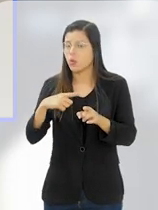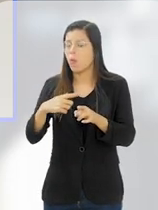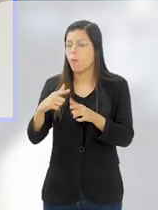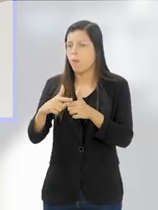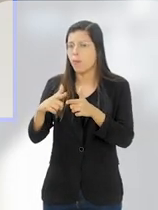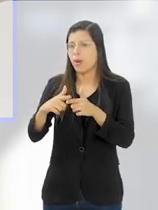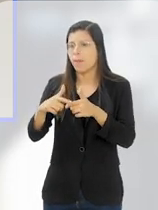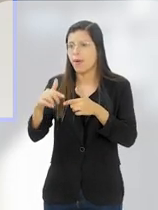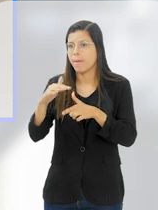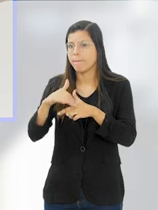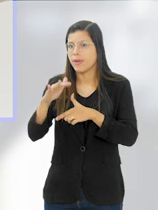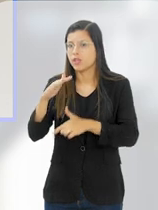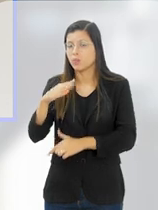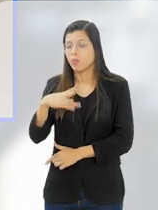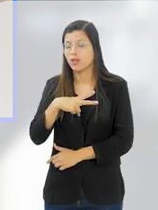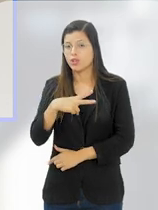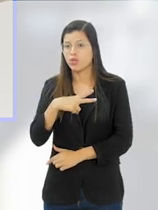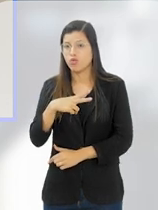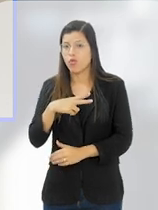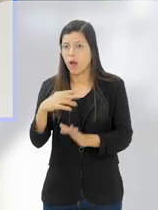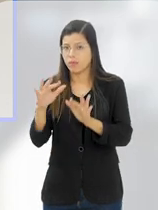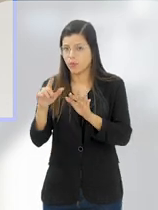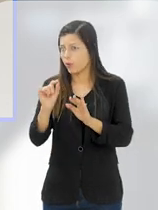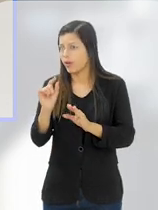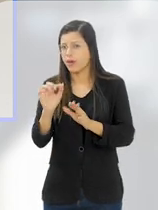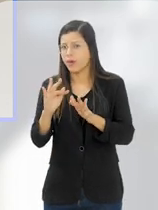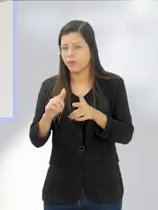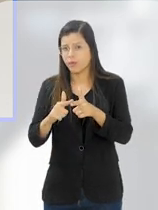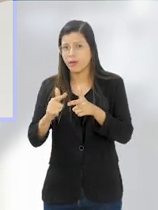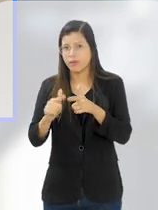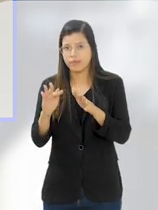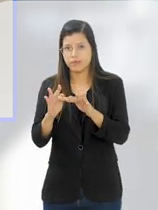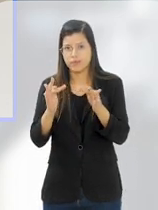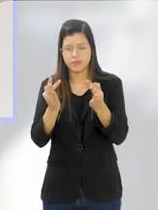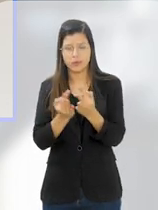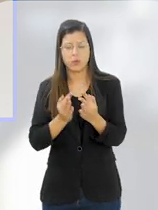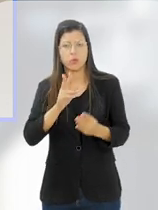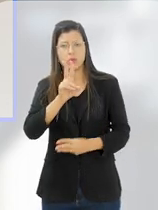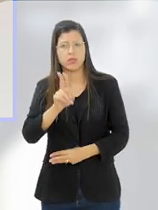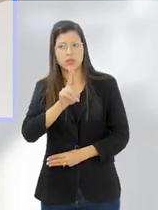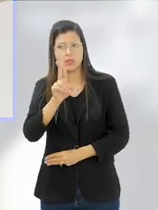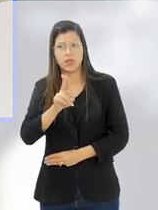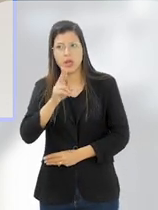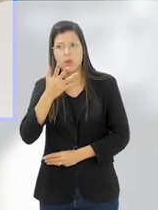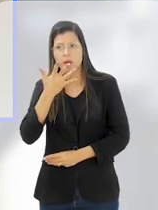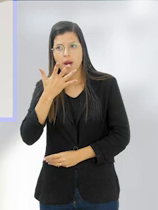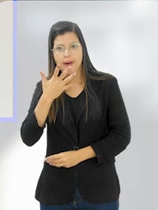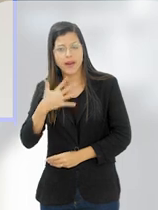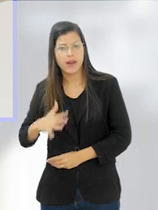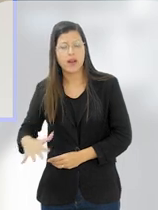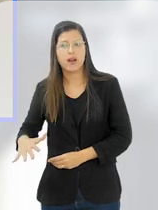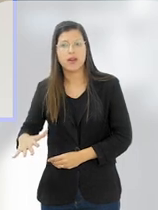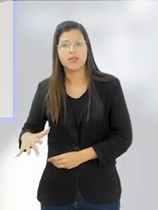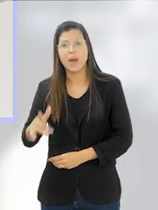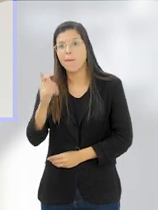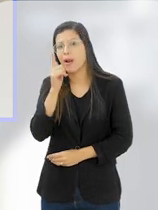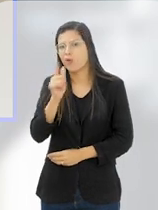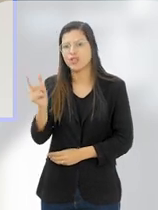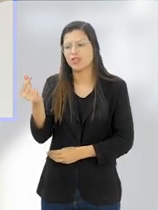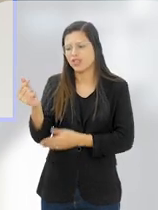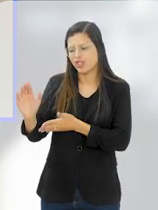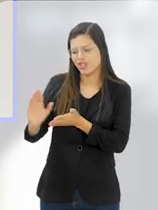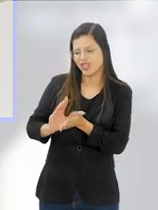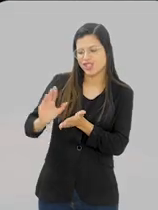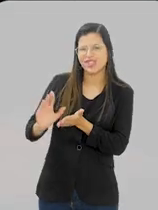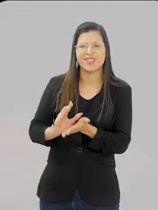mais particular, que é o problema de famílias que estão utilizando crianças para ganhar